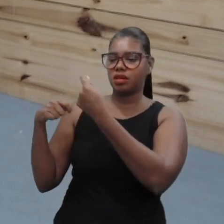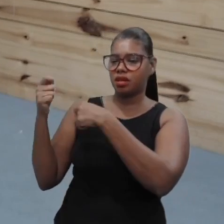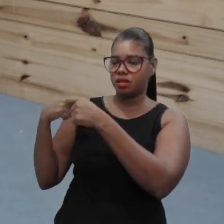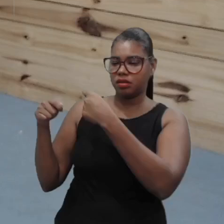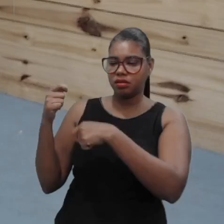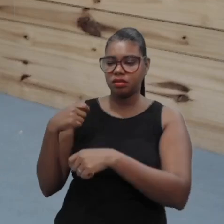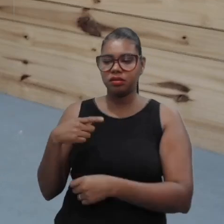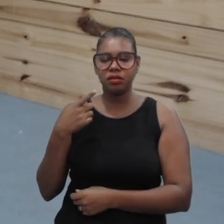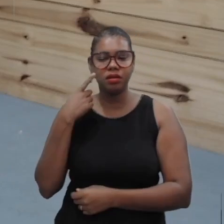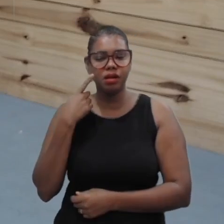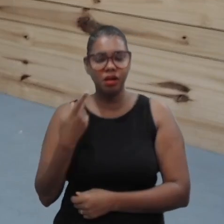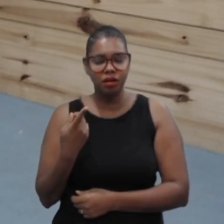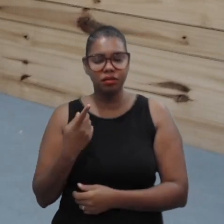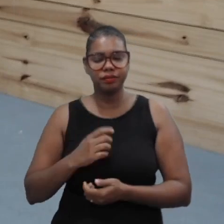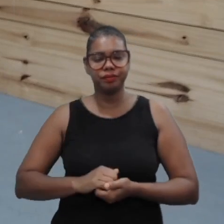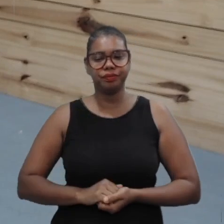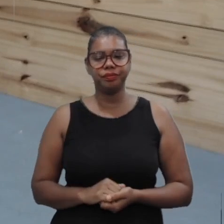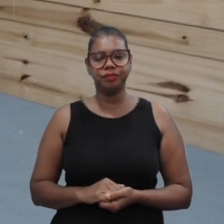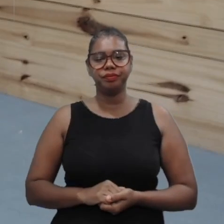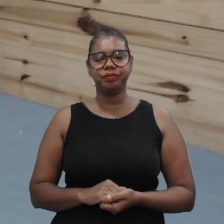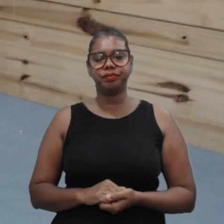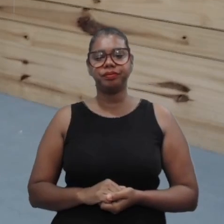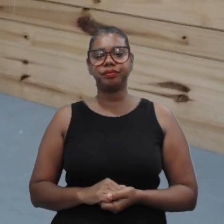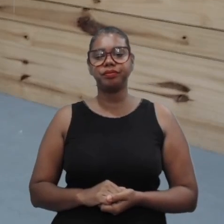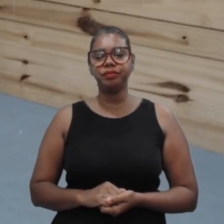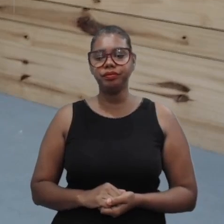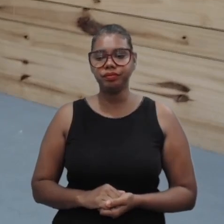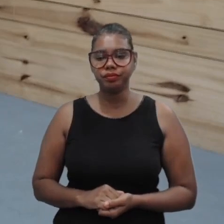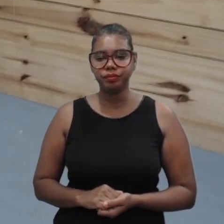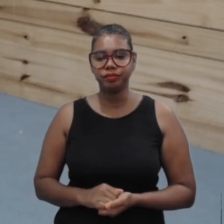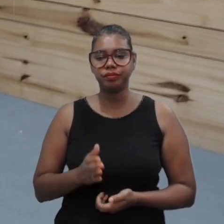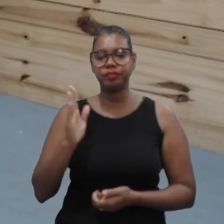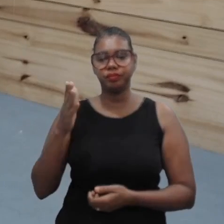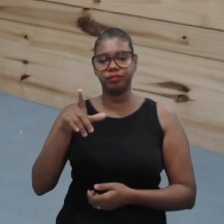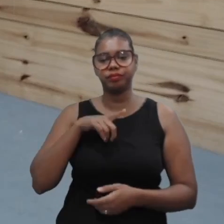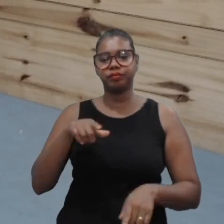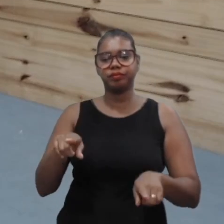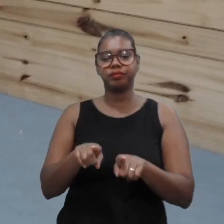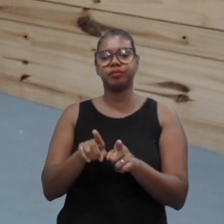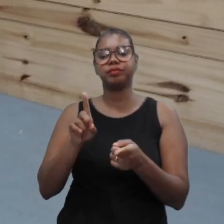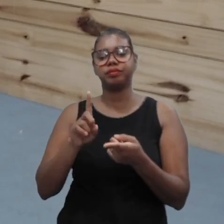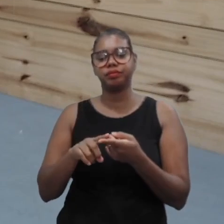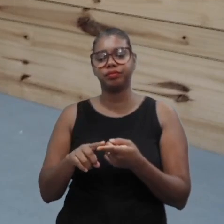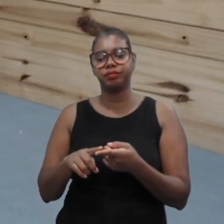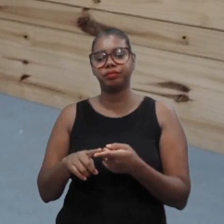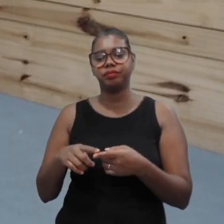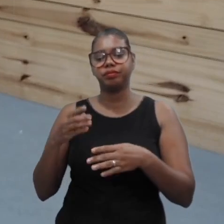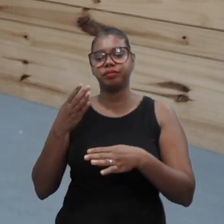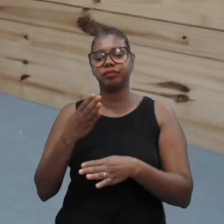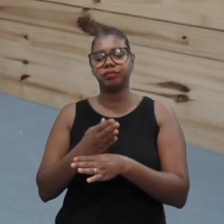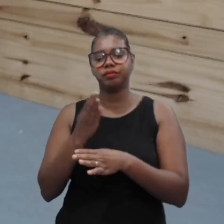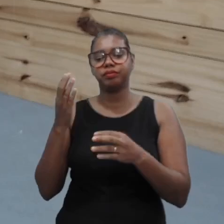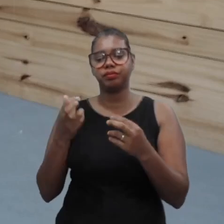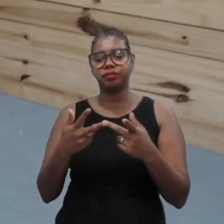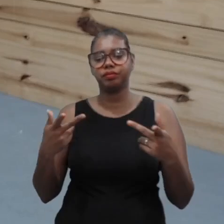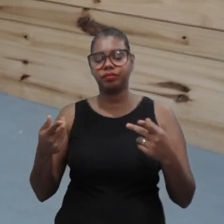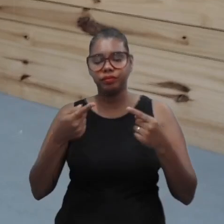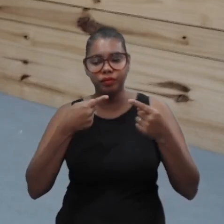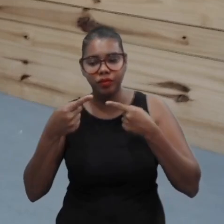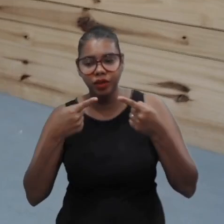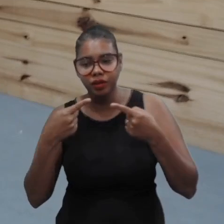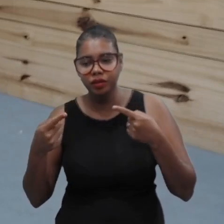Como vimos no nosso caderno, existe um movimento também que vai romper com algumas discussões